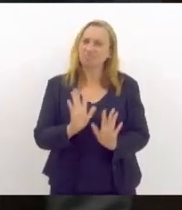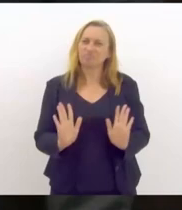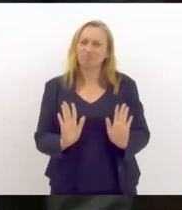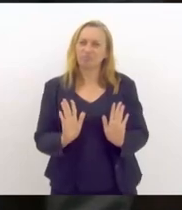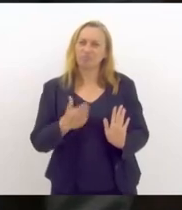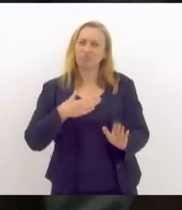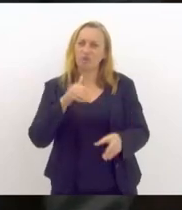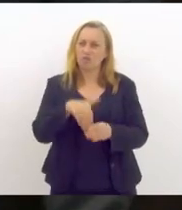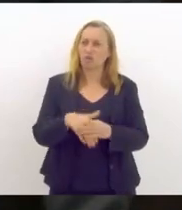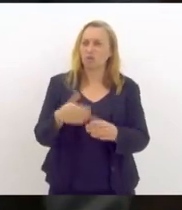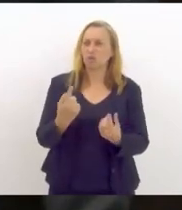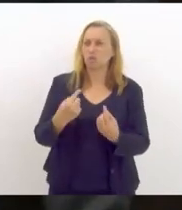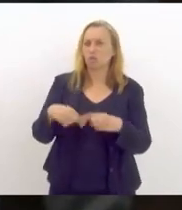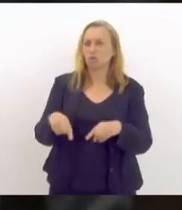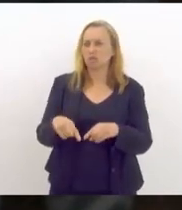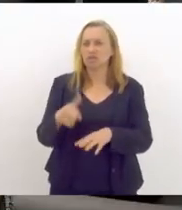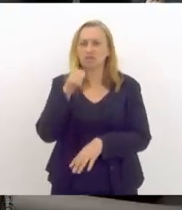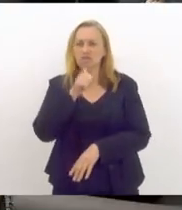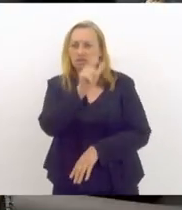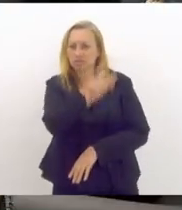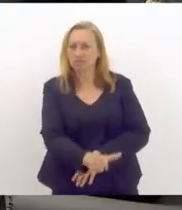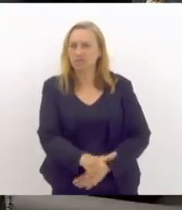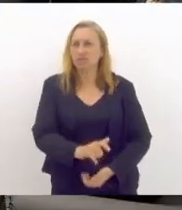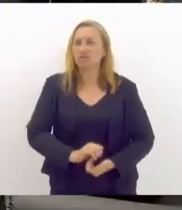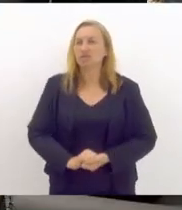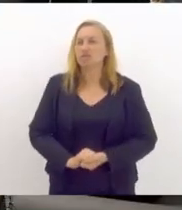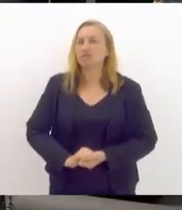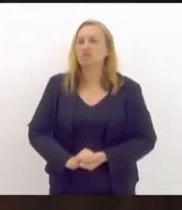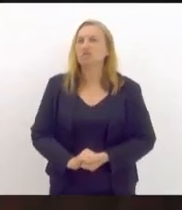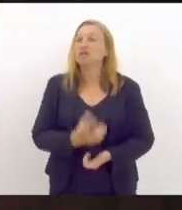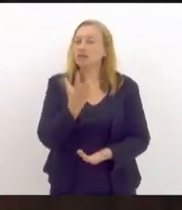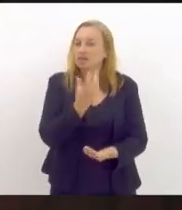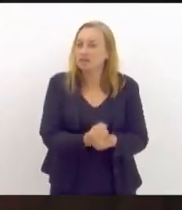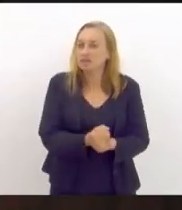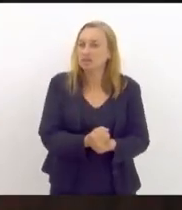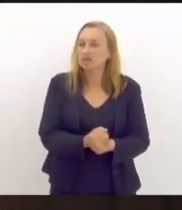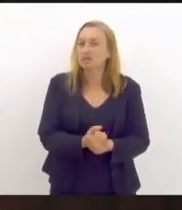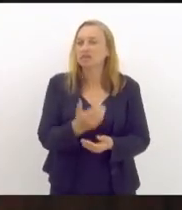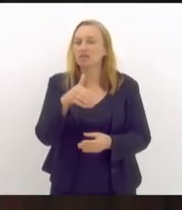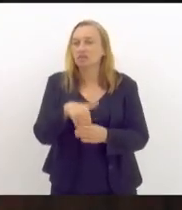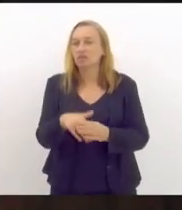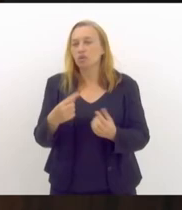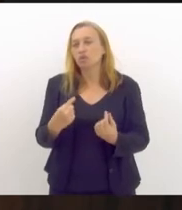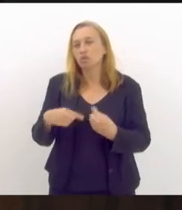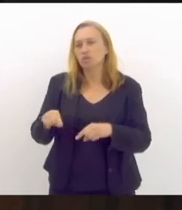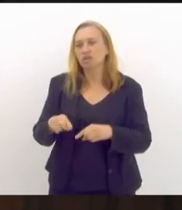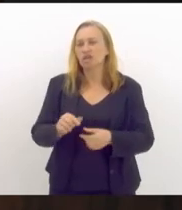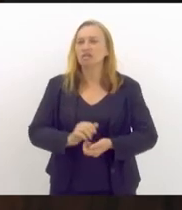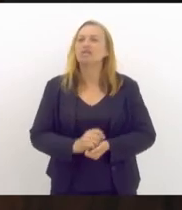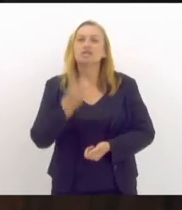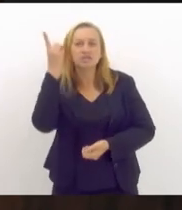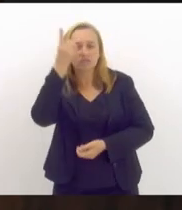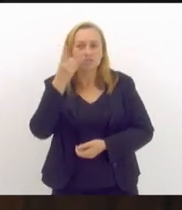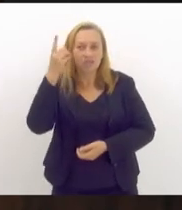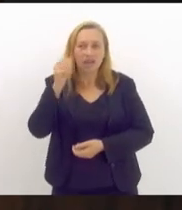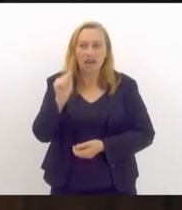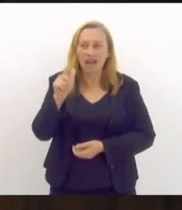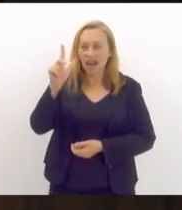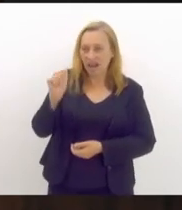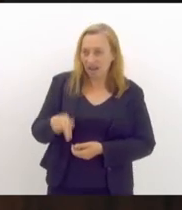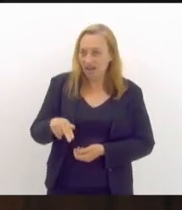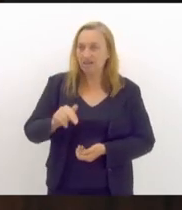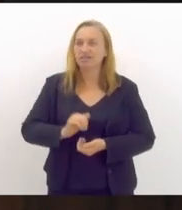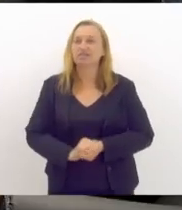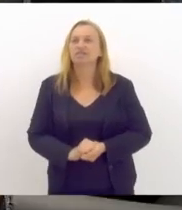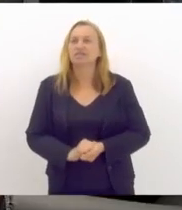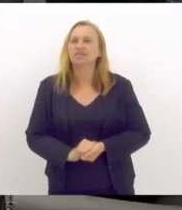e o meu voto contrário essa cidadã registrado consignado voto contrário do deputado Alan